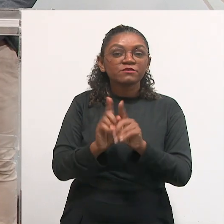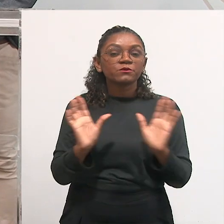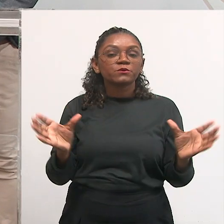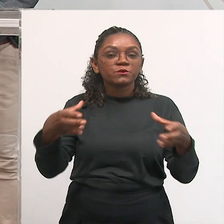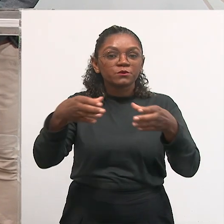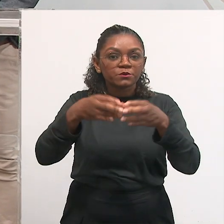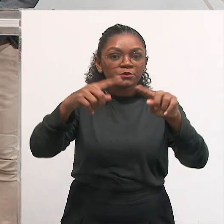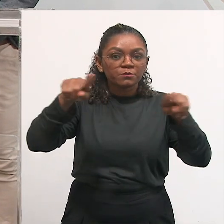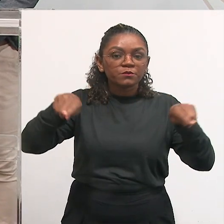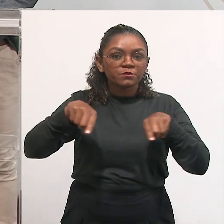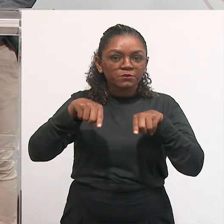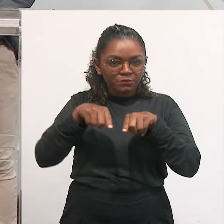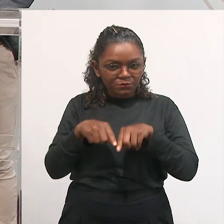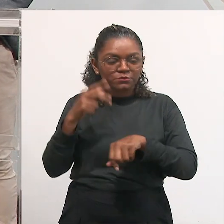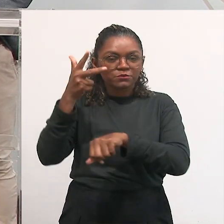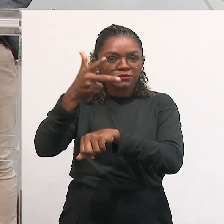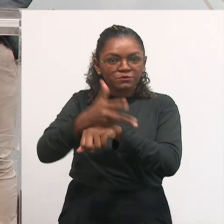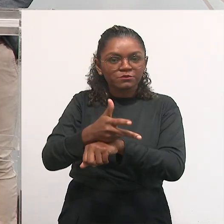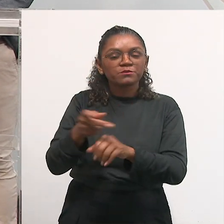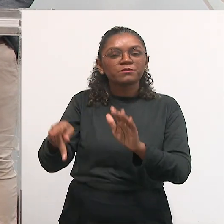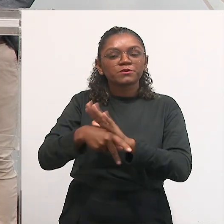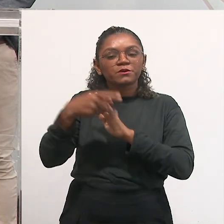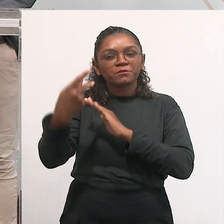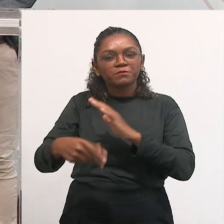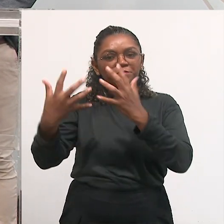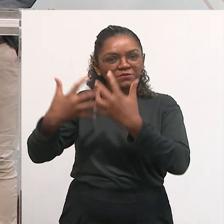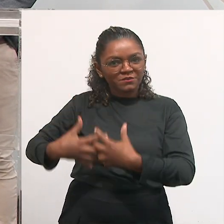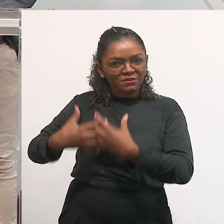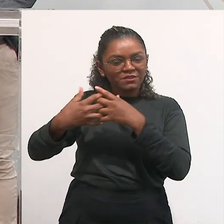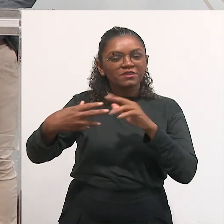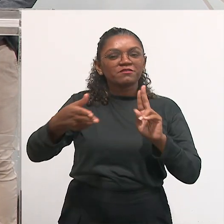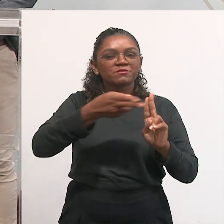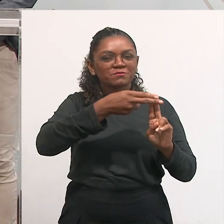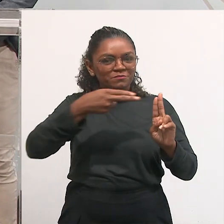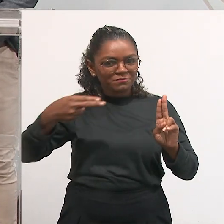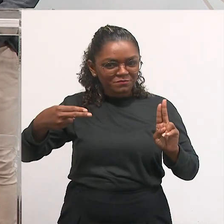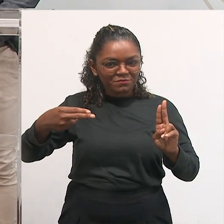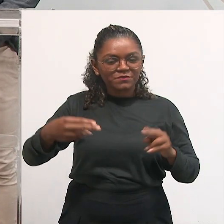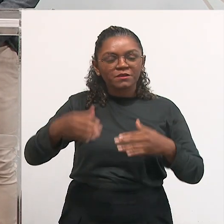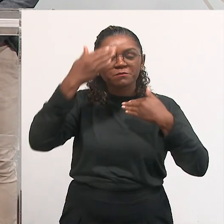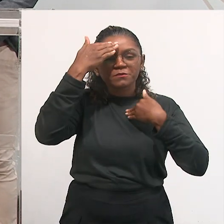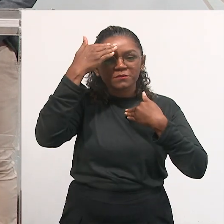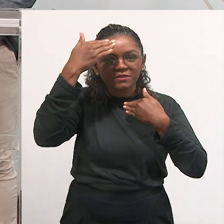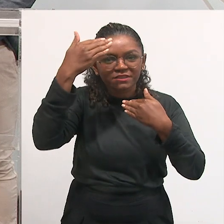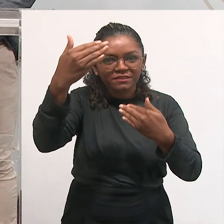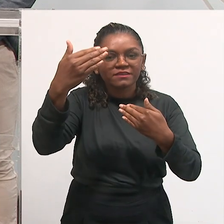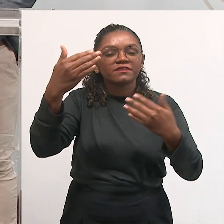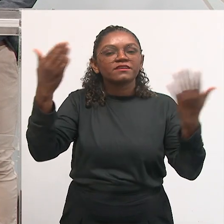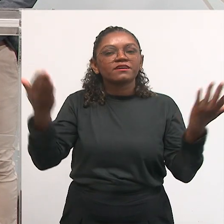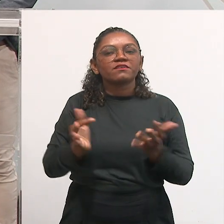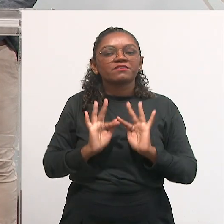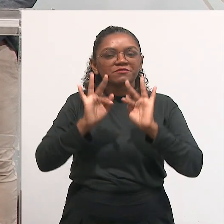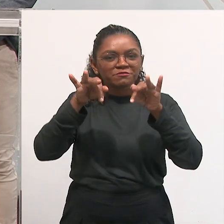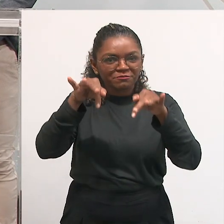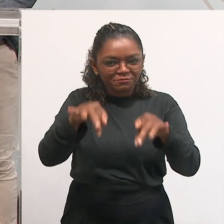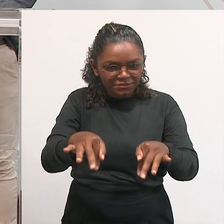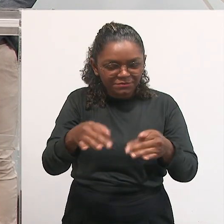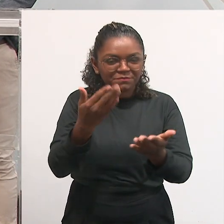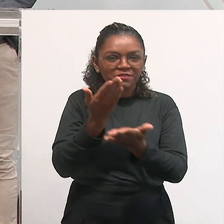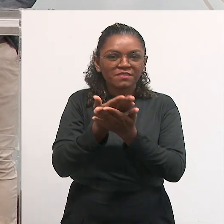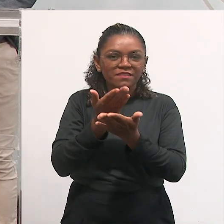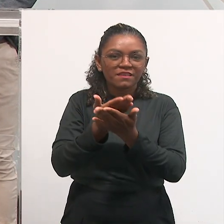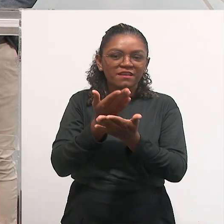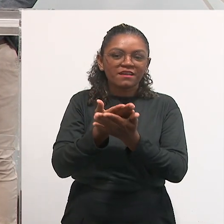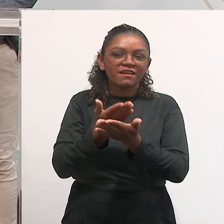do Estúdio DPAD aqui do campus Porto Velho, Zona Norte. Portanto, o meu muito obrigado, e aqui a gente encerra a nossa